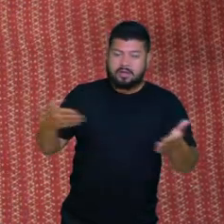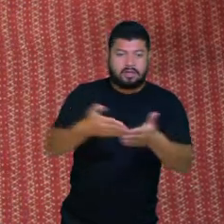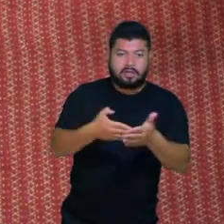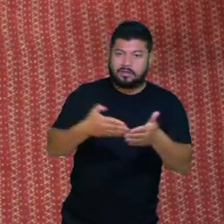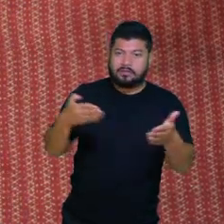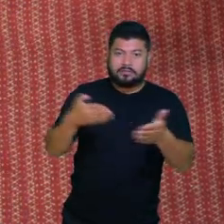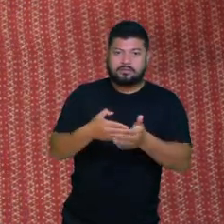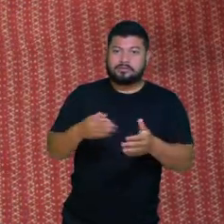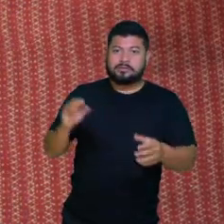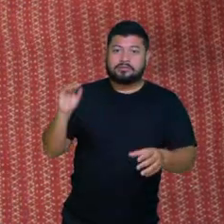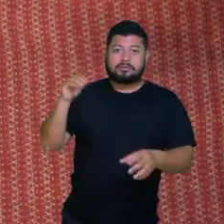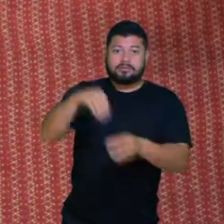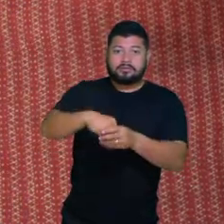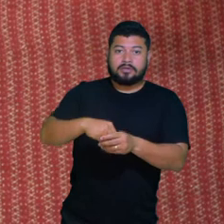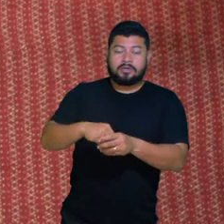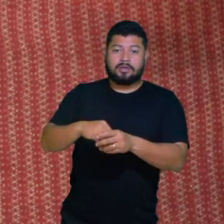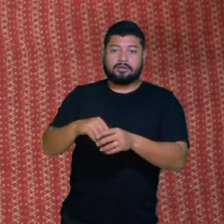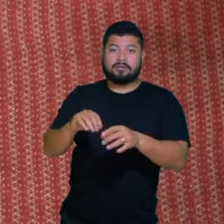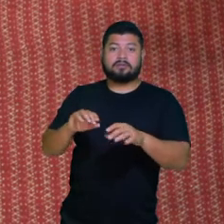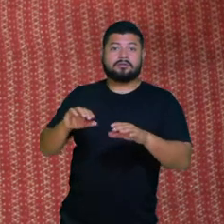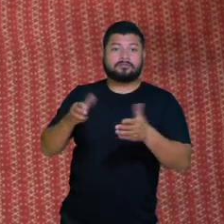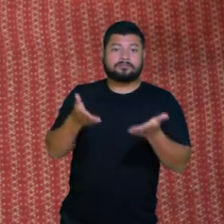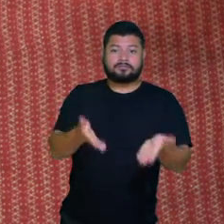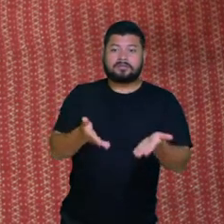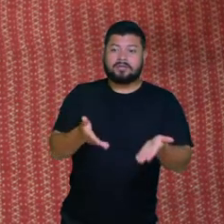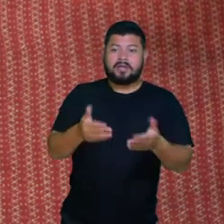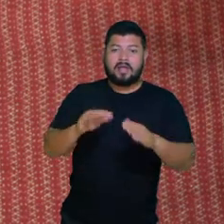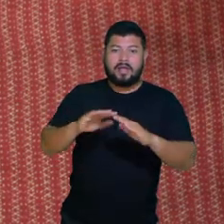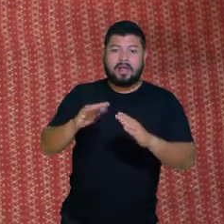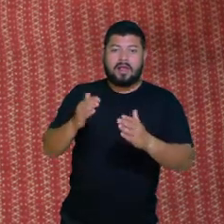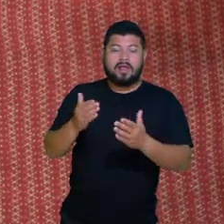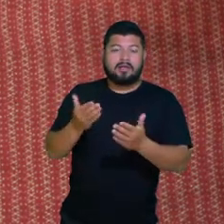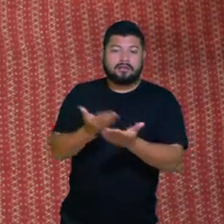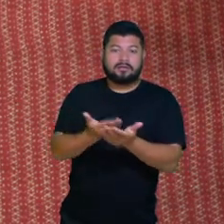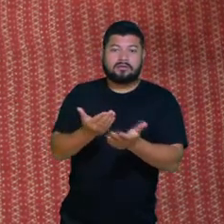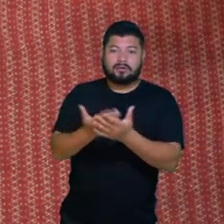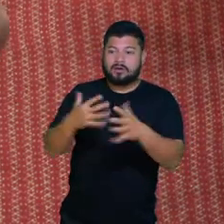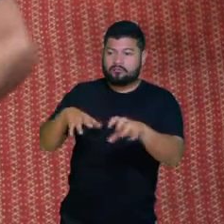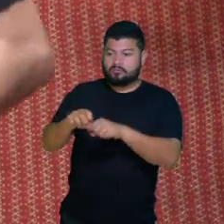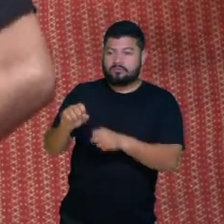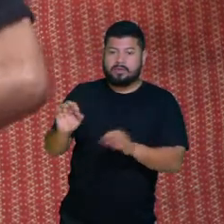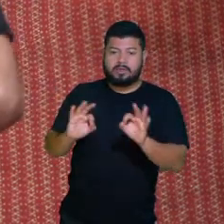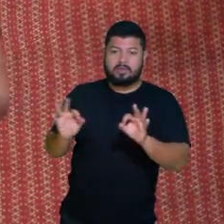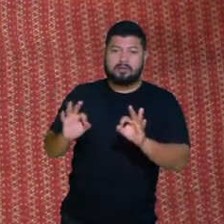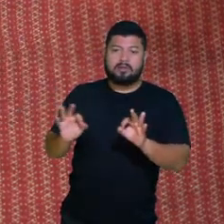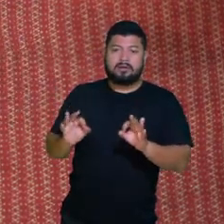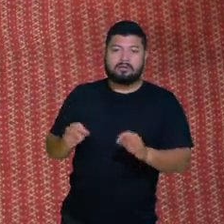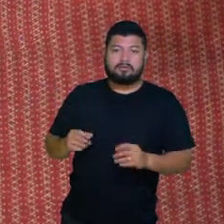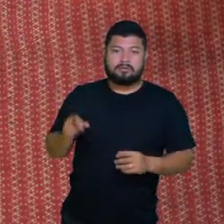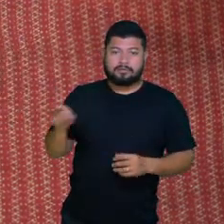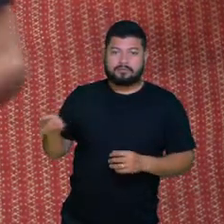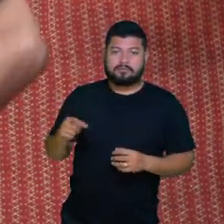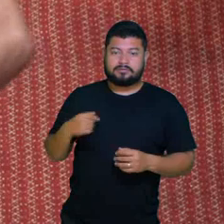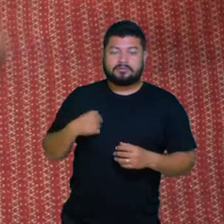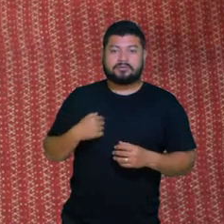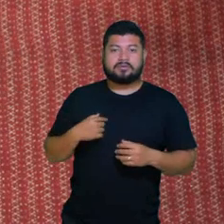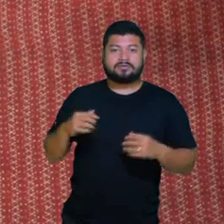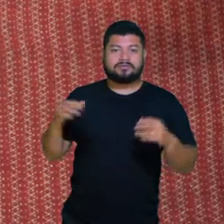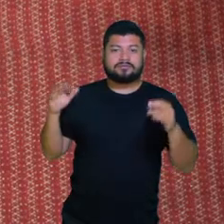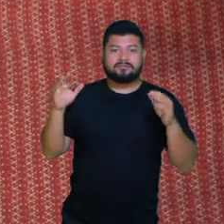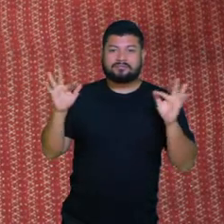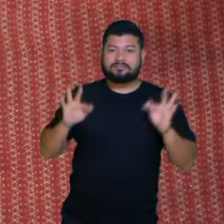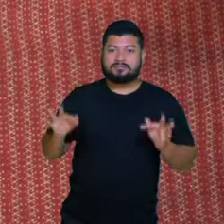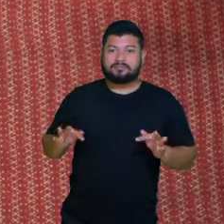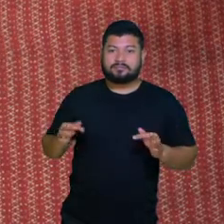dentro da escola quem não é formado Professor Lourival hoje falou você entrega Ah que legal vou ficar feliz muito feliz de você tá me